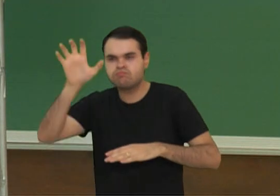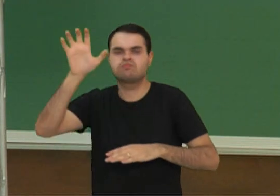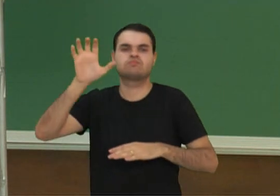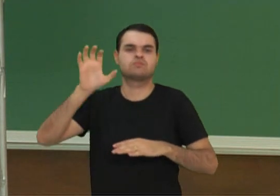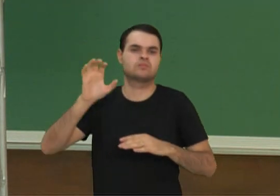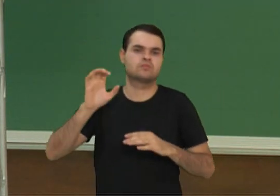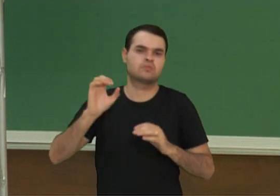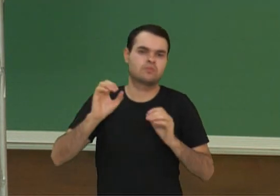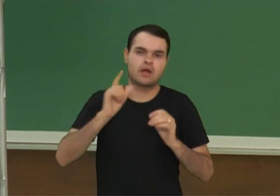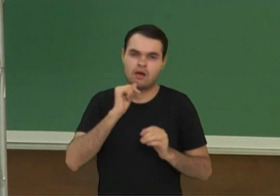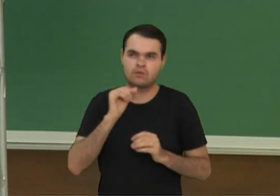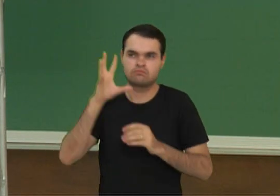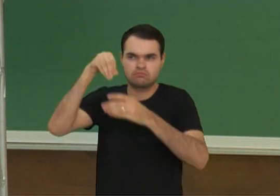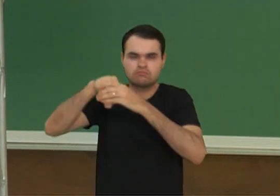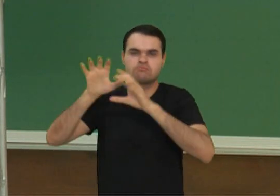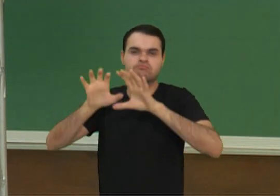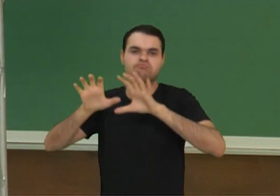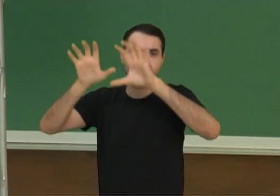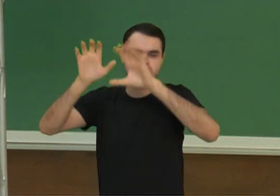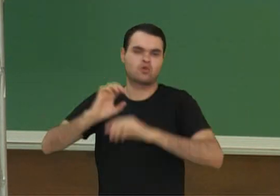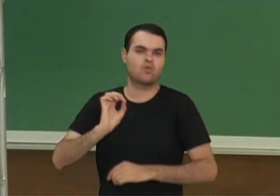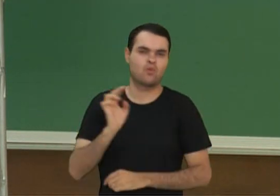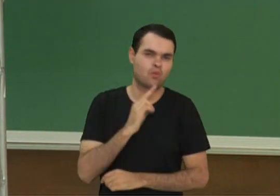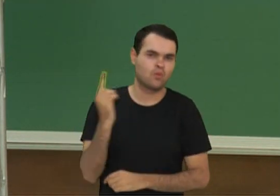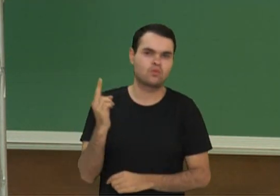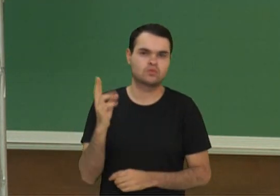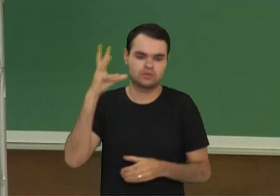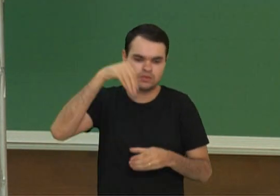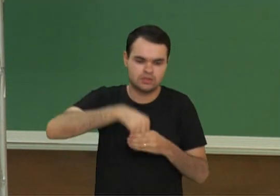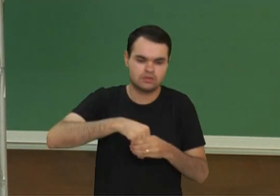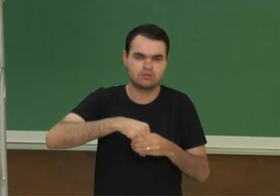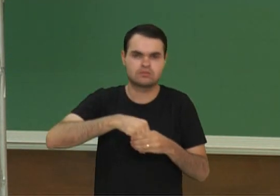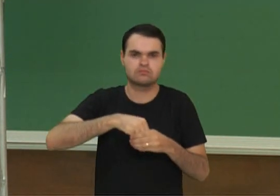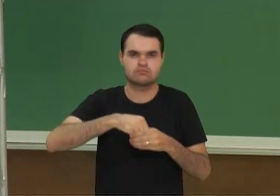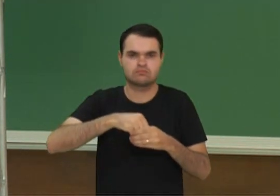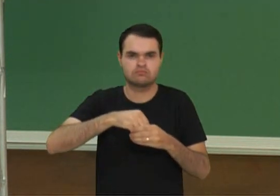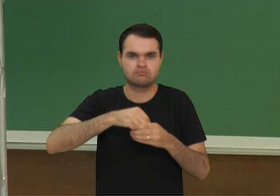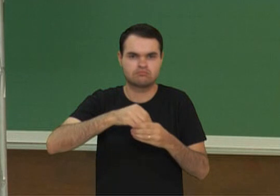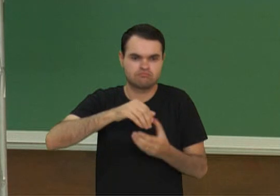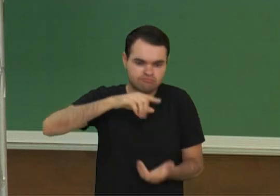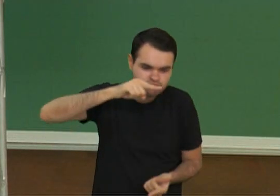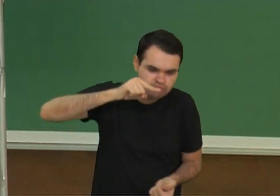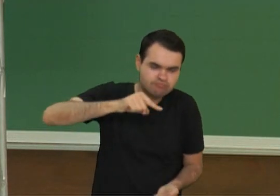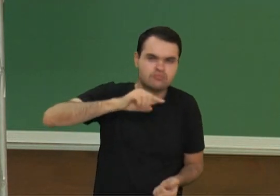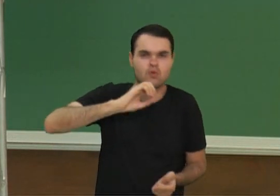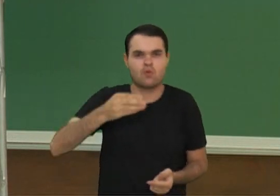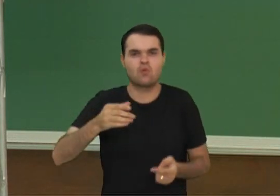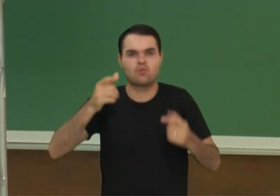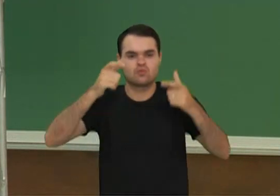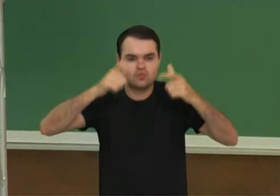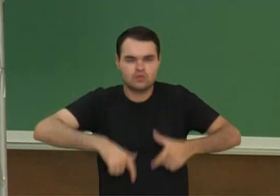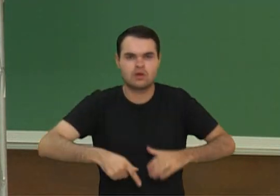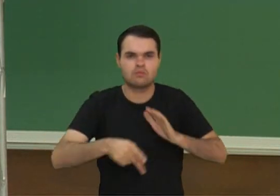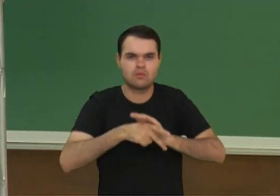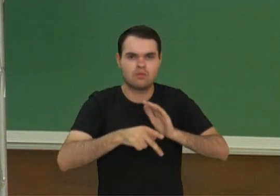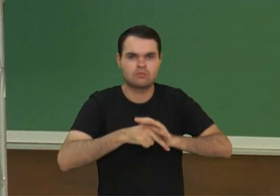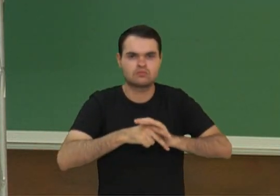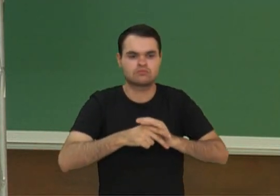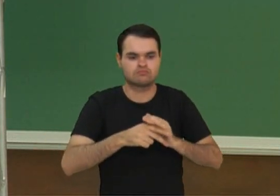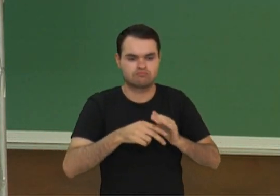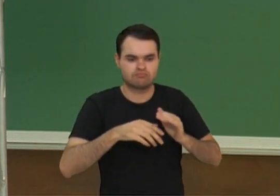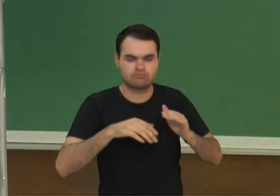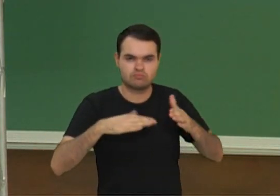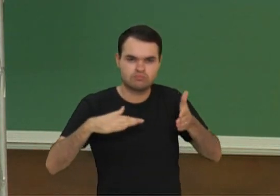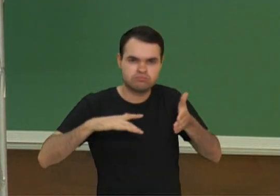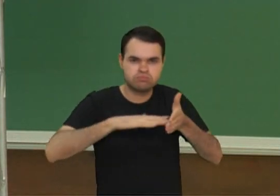que está, por exemplo, em garrafas, que está confinada em algum local, alguma represa feita pelo ser humano, em algum